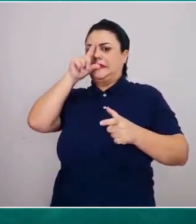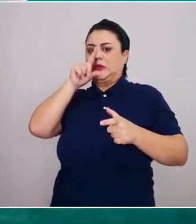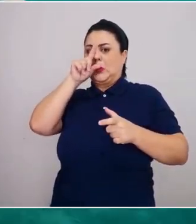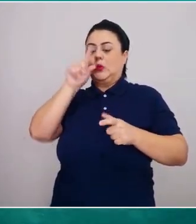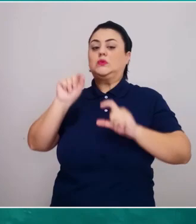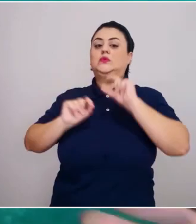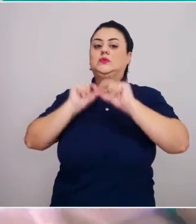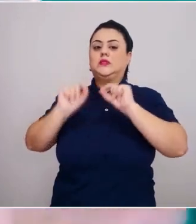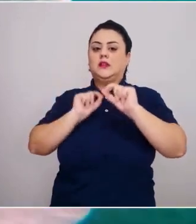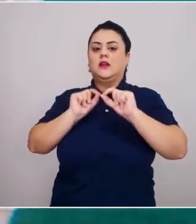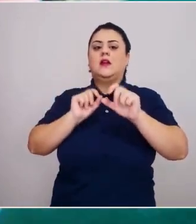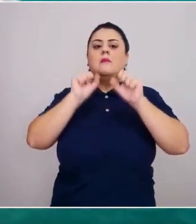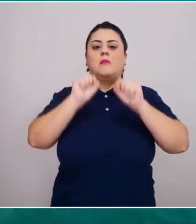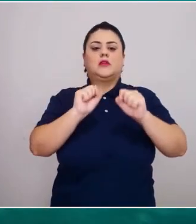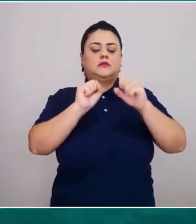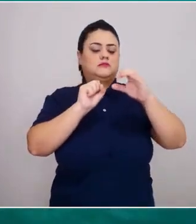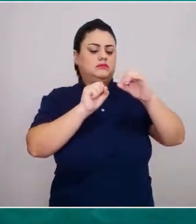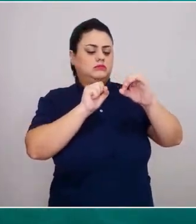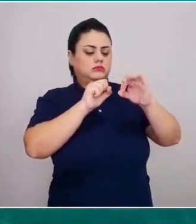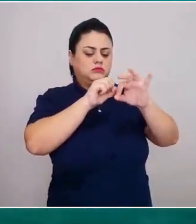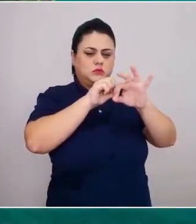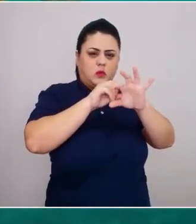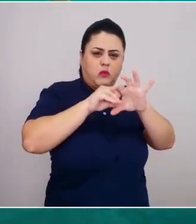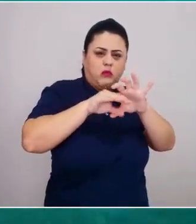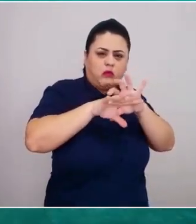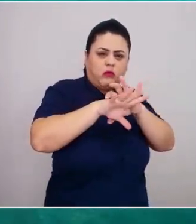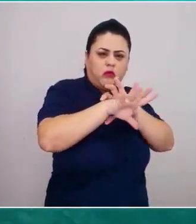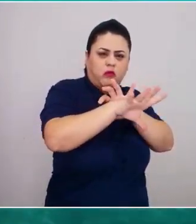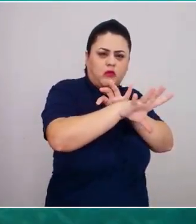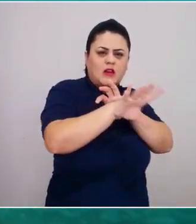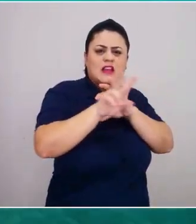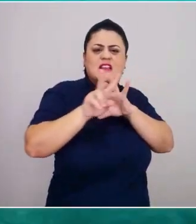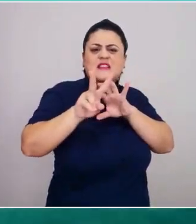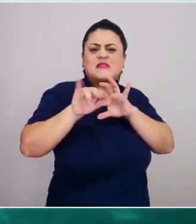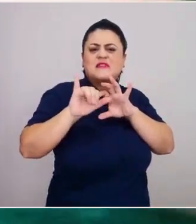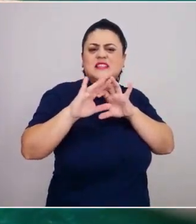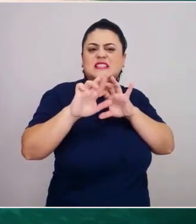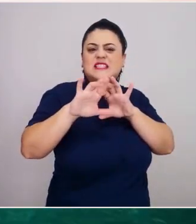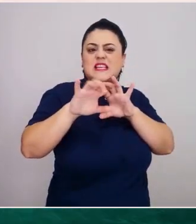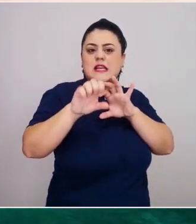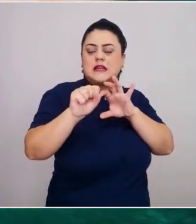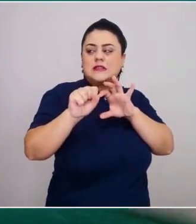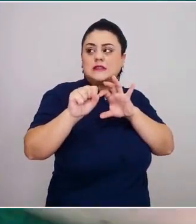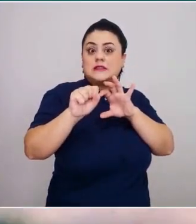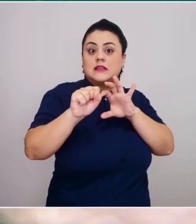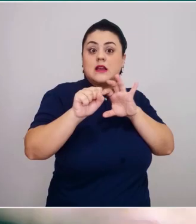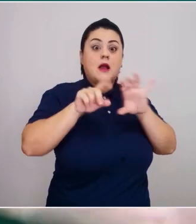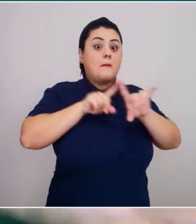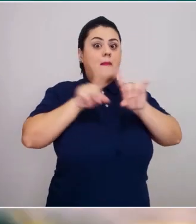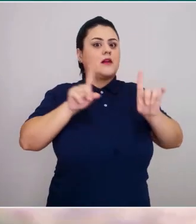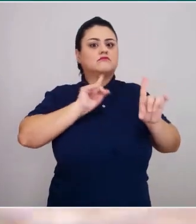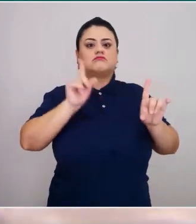só regeneram algumas semanas depois se o ambiente se tornar favorável.